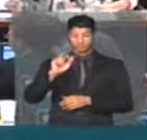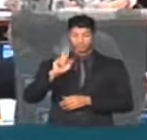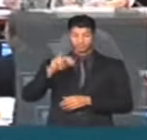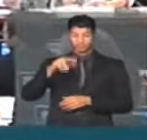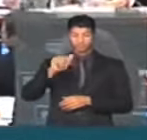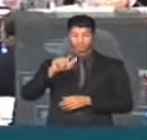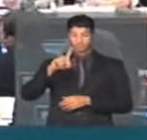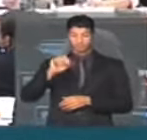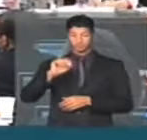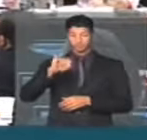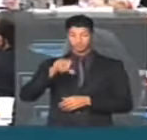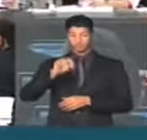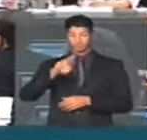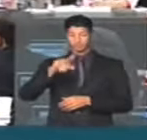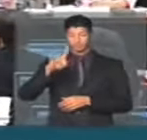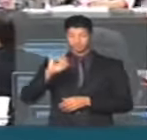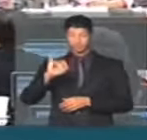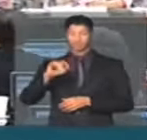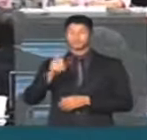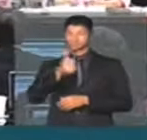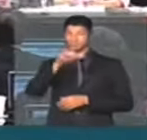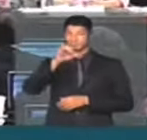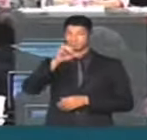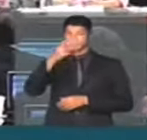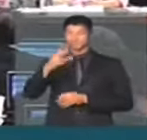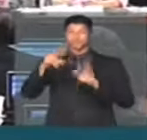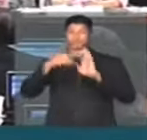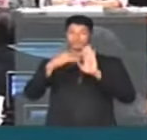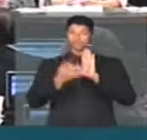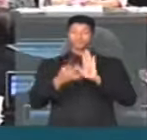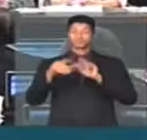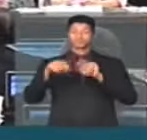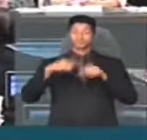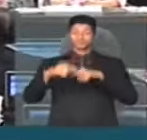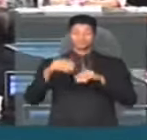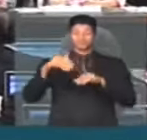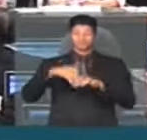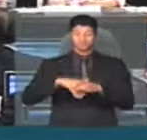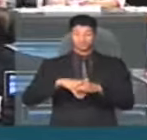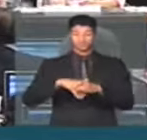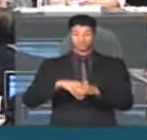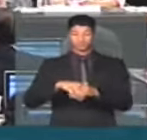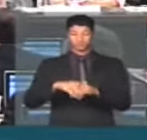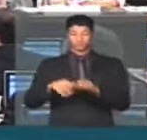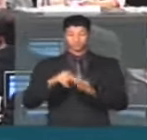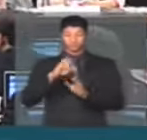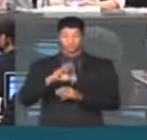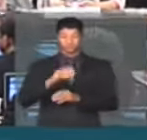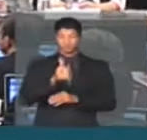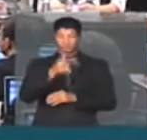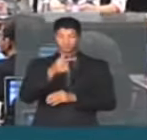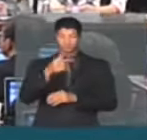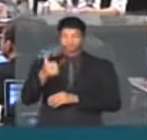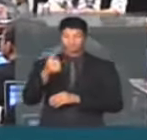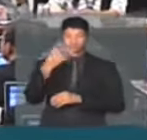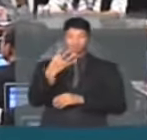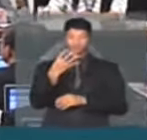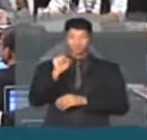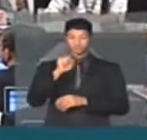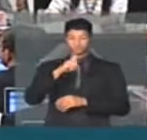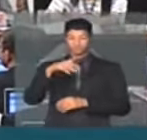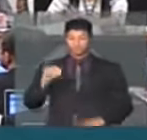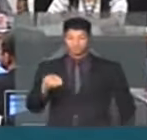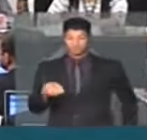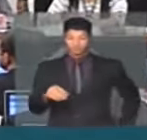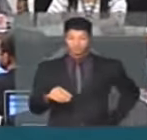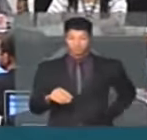do deputado Arnaldo Jordi. Nos termos do artigo 193, regimento interno, requer adiamento de votação da PEC 171 por 4